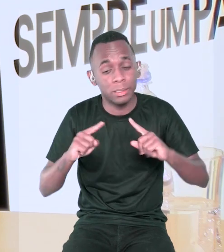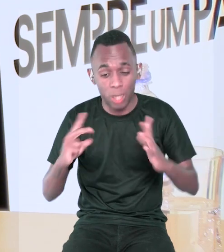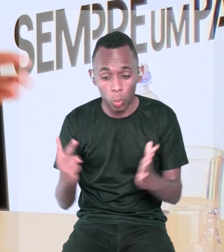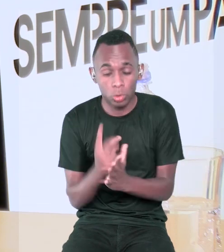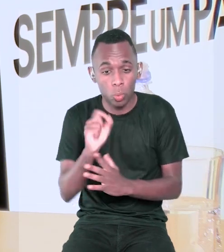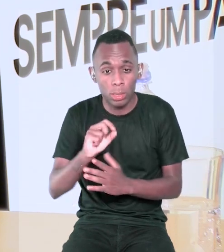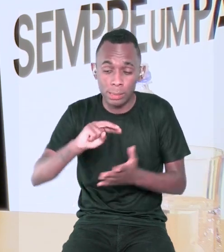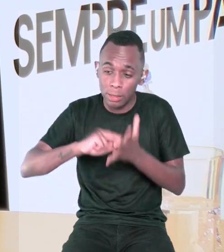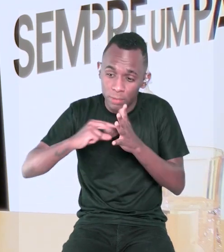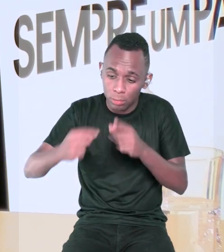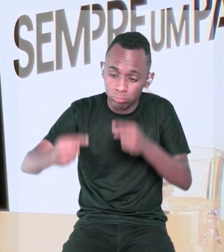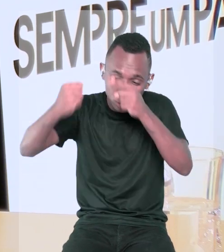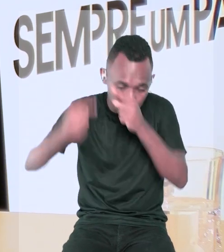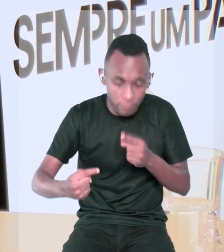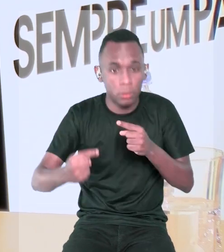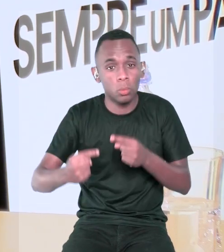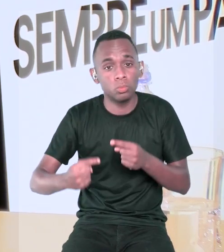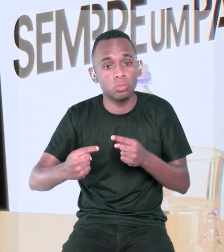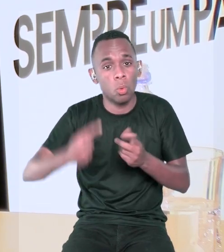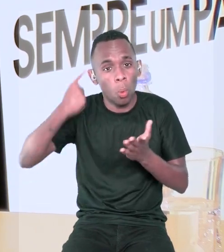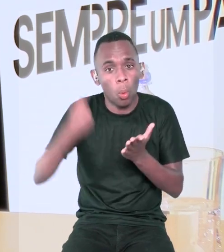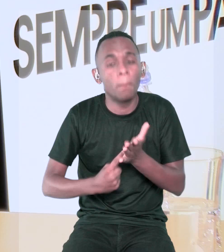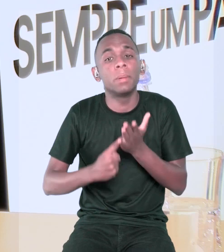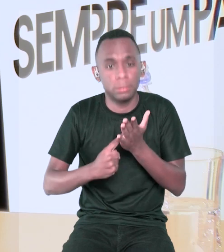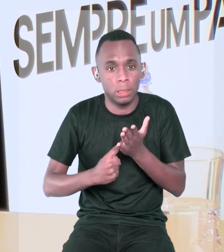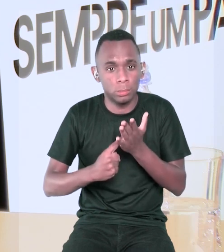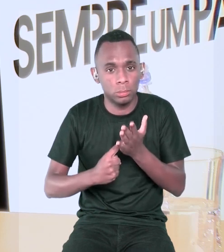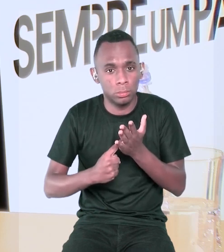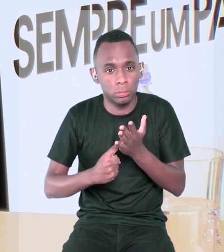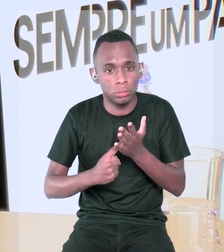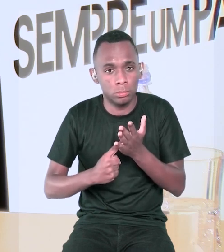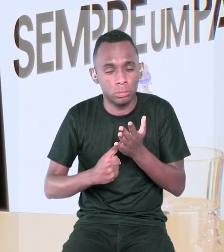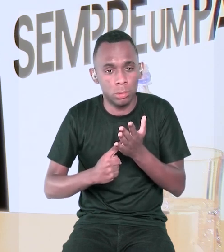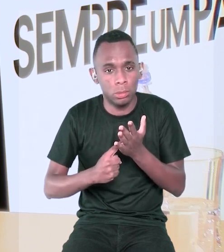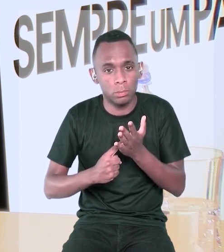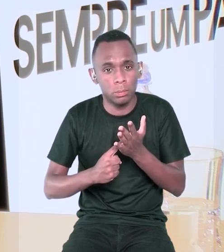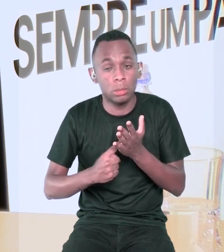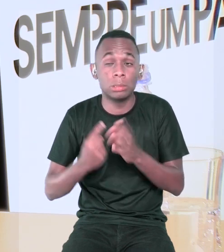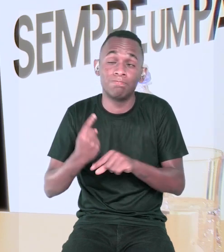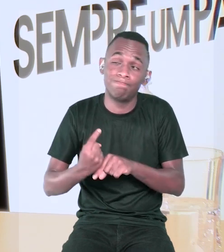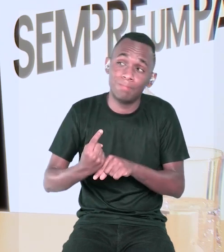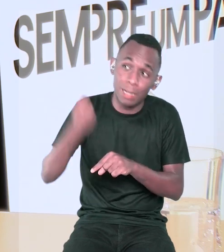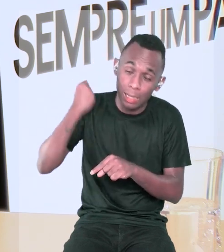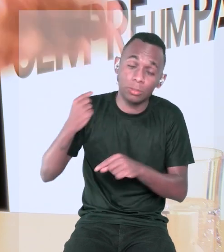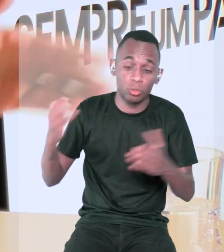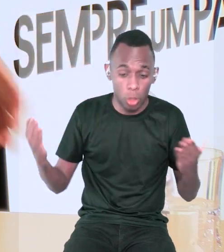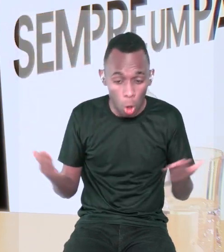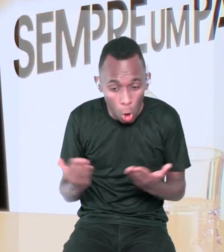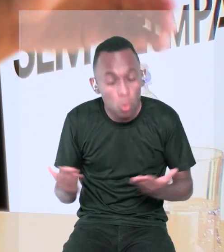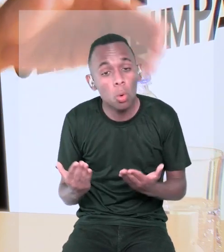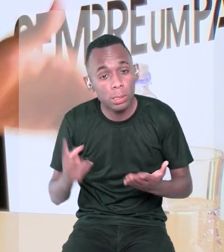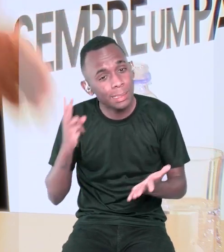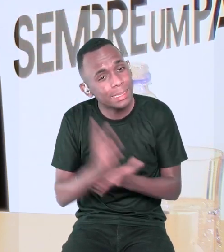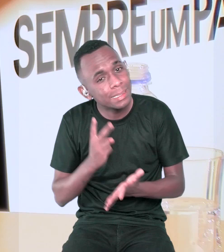Afinidades essas que ali no romance desafiam modernamente o compromisso matrimonial. Na antiguidade,